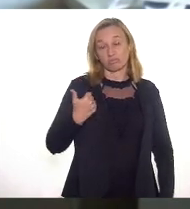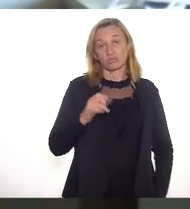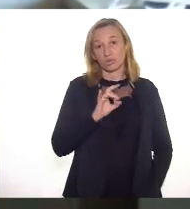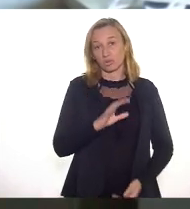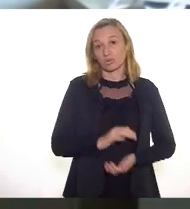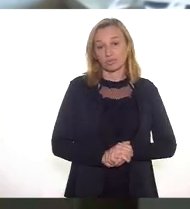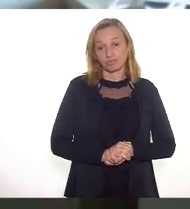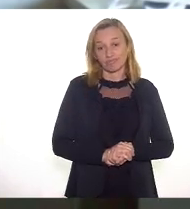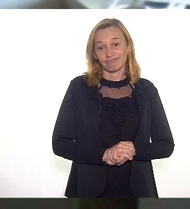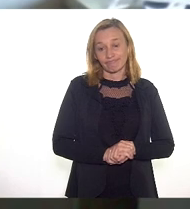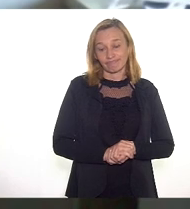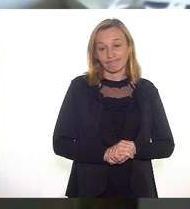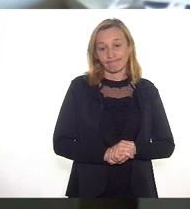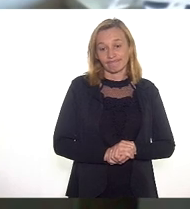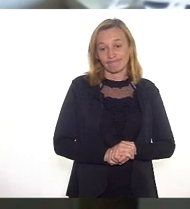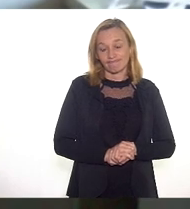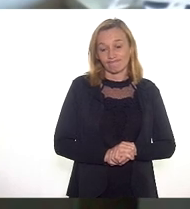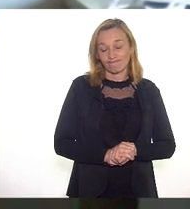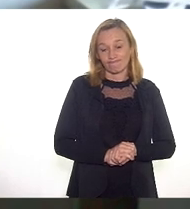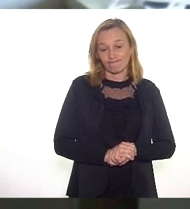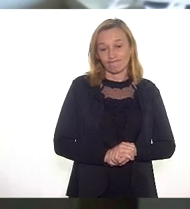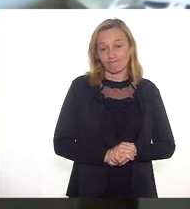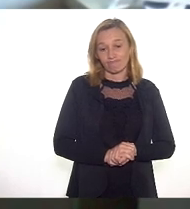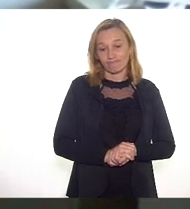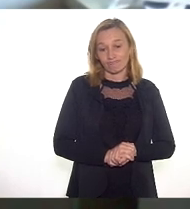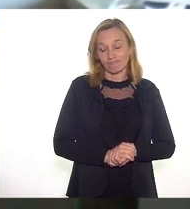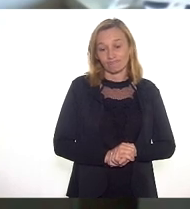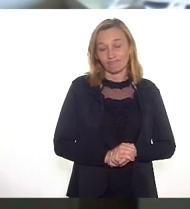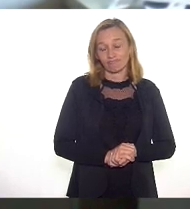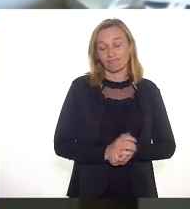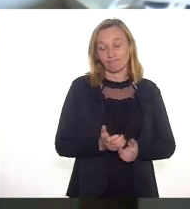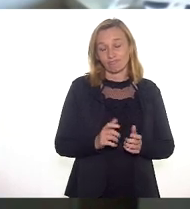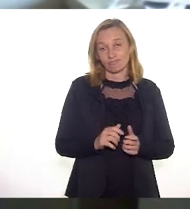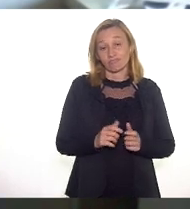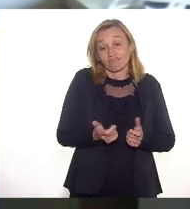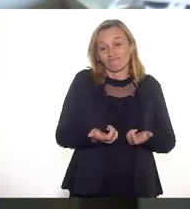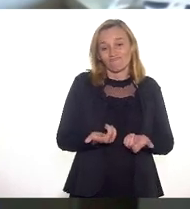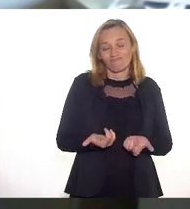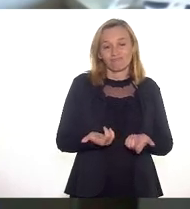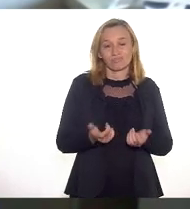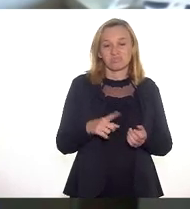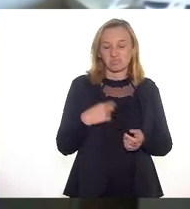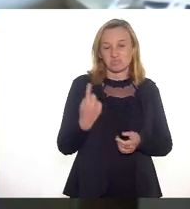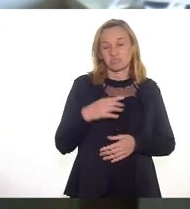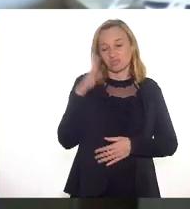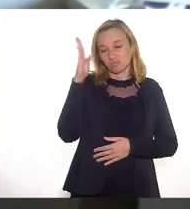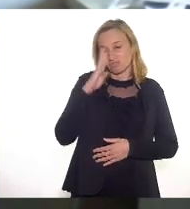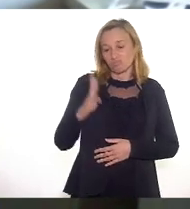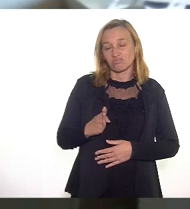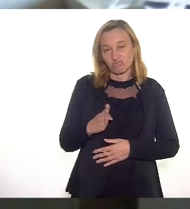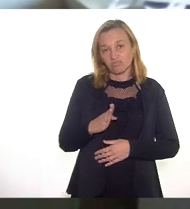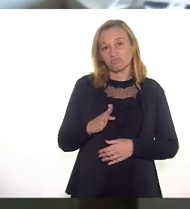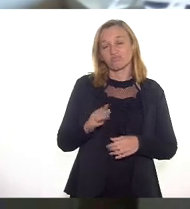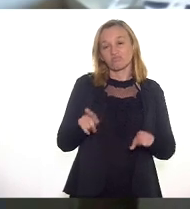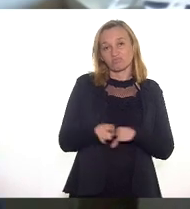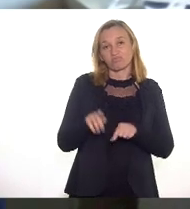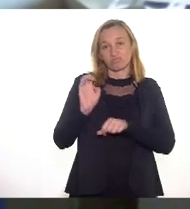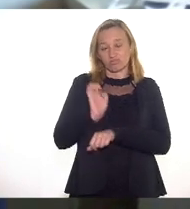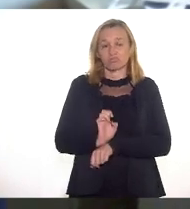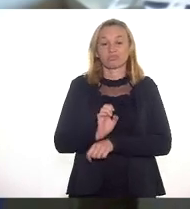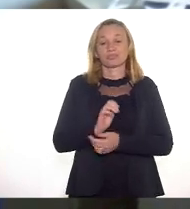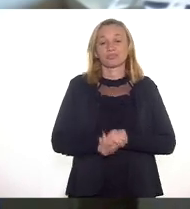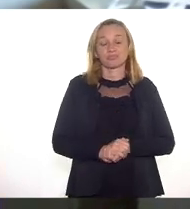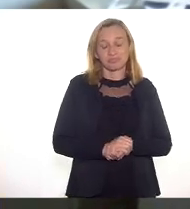Essa mazela se abate de forma intensa sobre o nosso país e sobre o nosso Estado, já